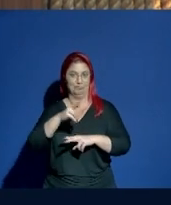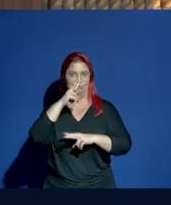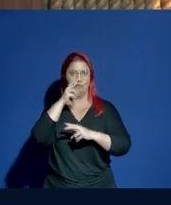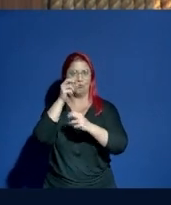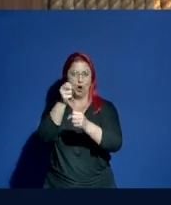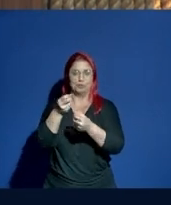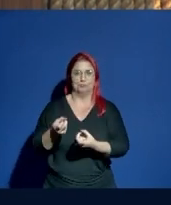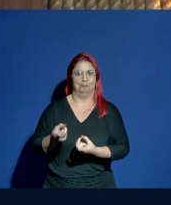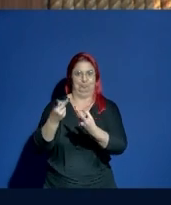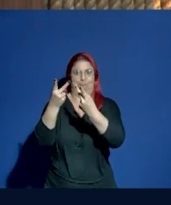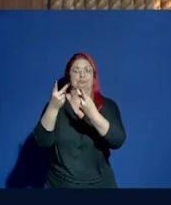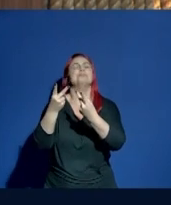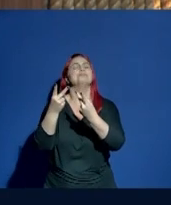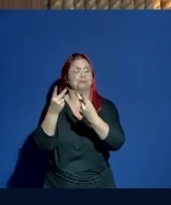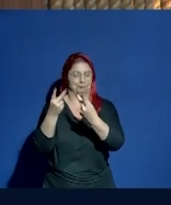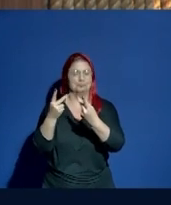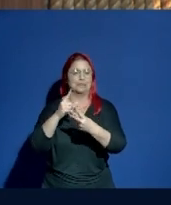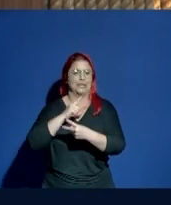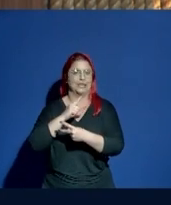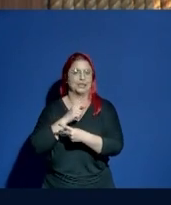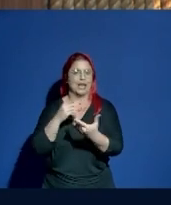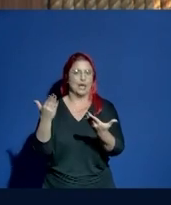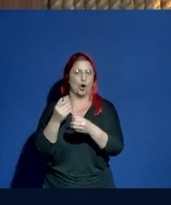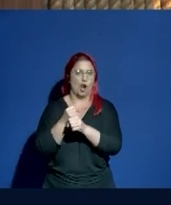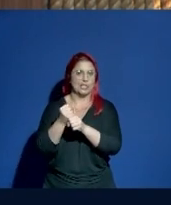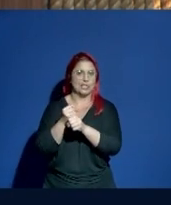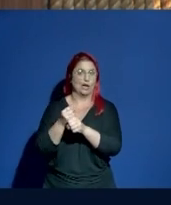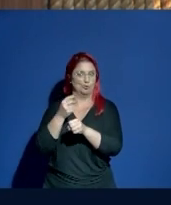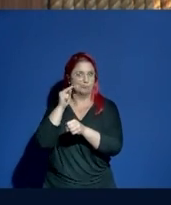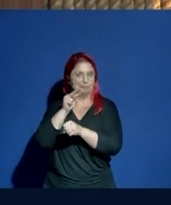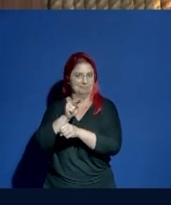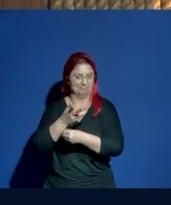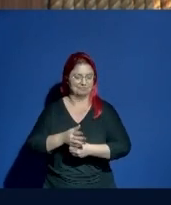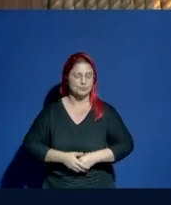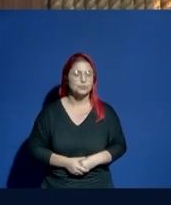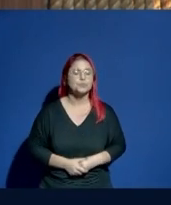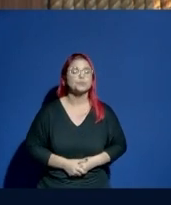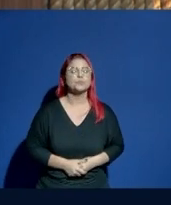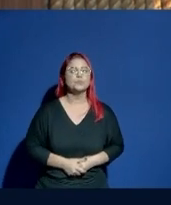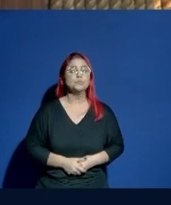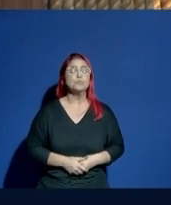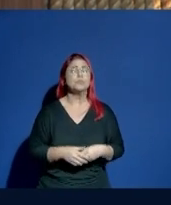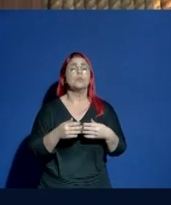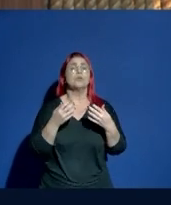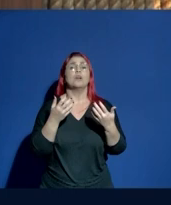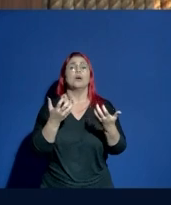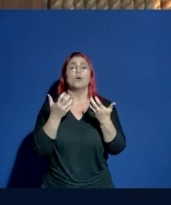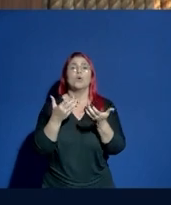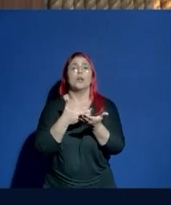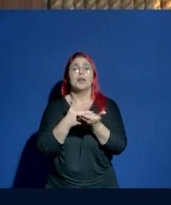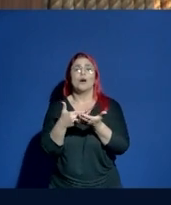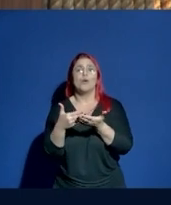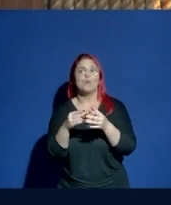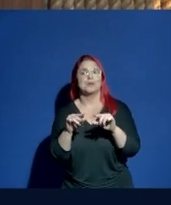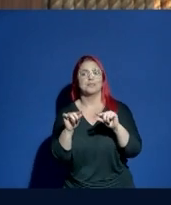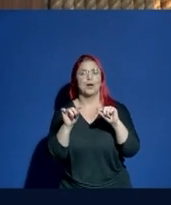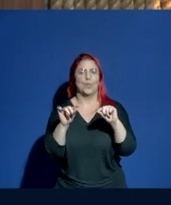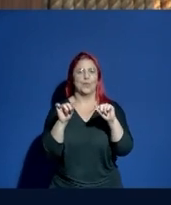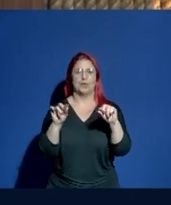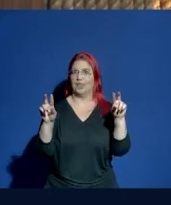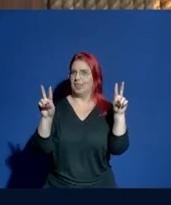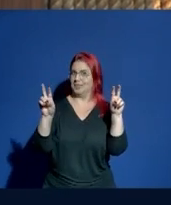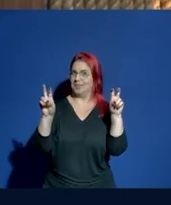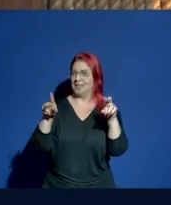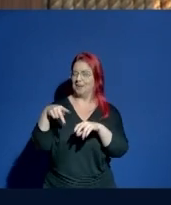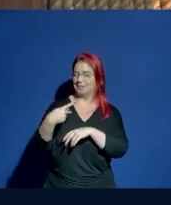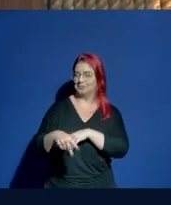de proteínas mais pujantes que a gente tem visto nos últimos anos. Né? Então, eu queria começar, né, aproveitando o próprio tema do